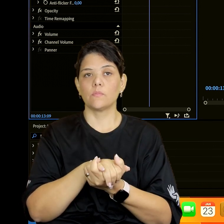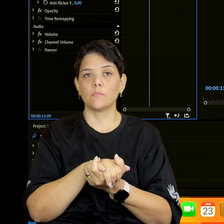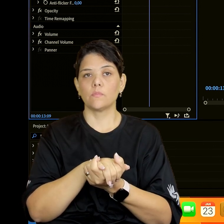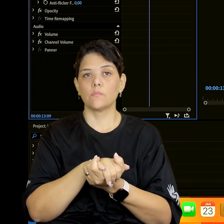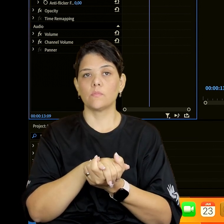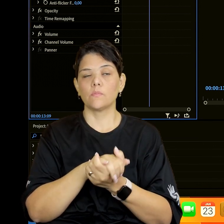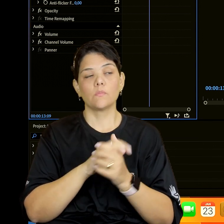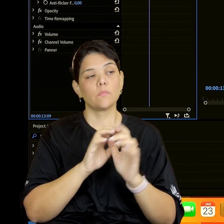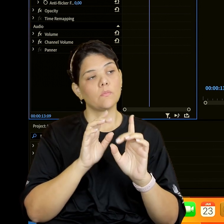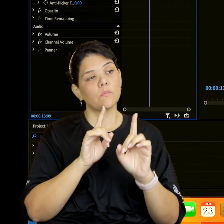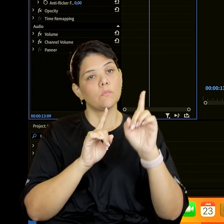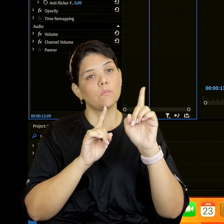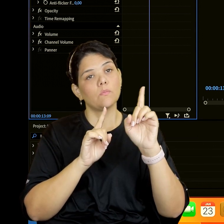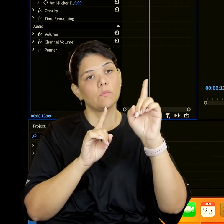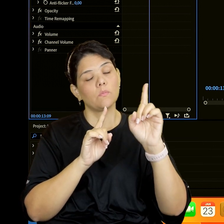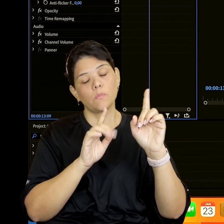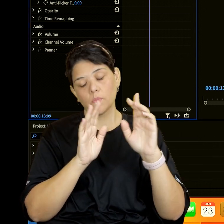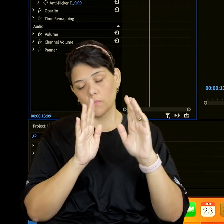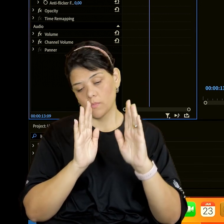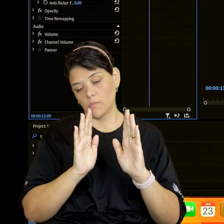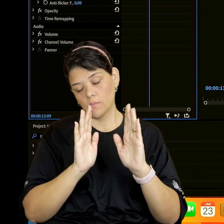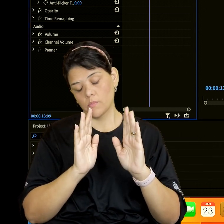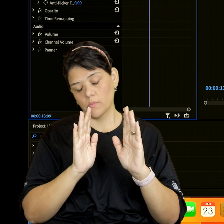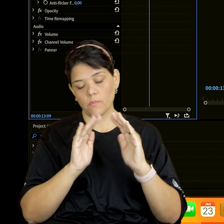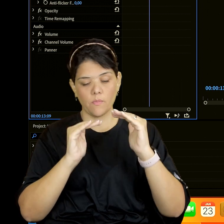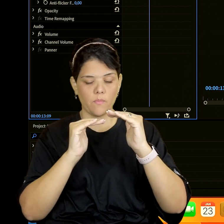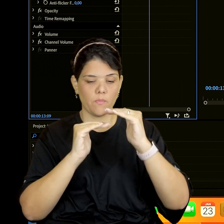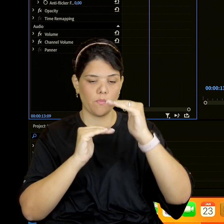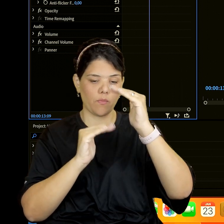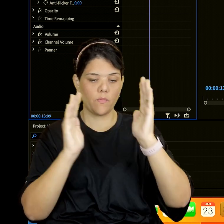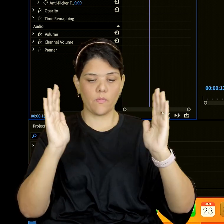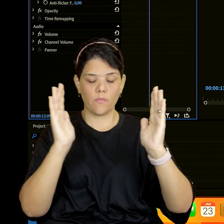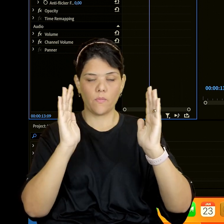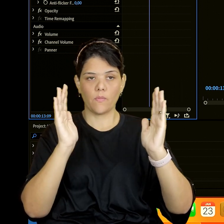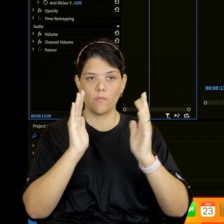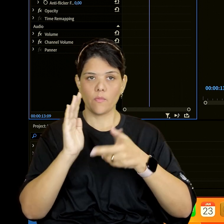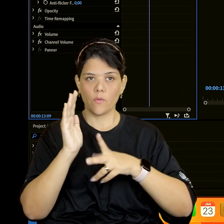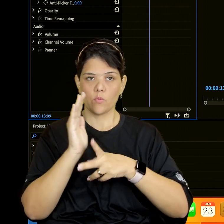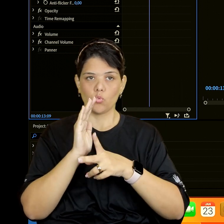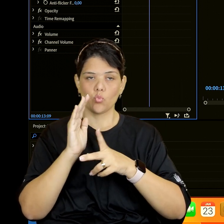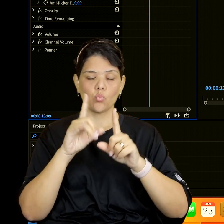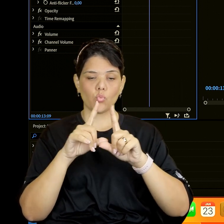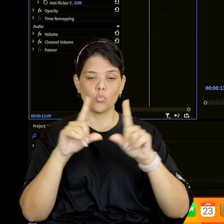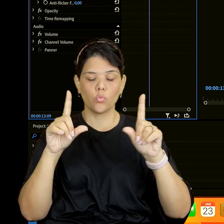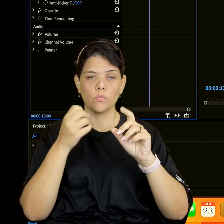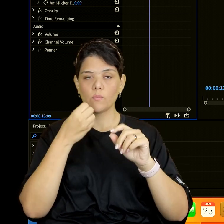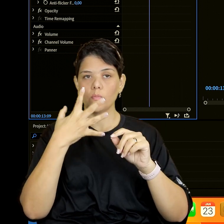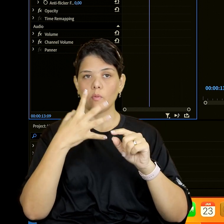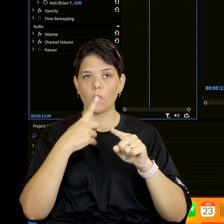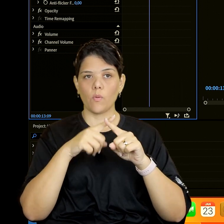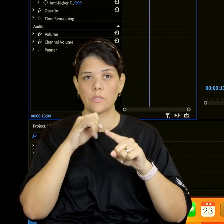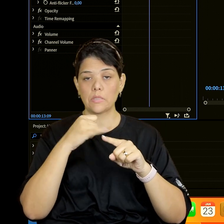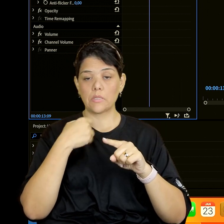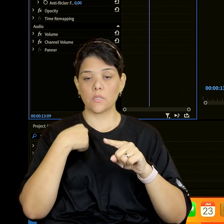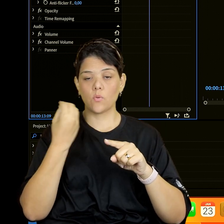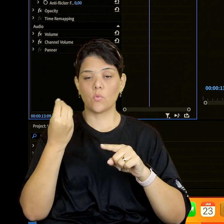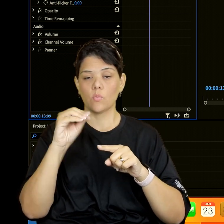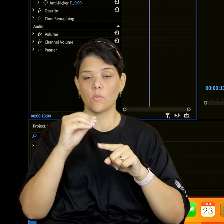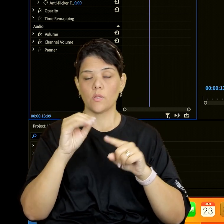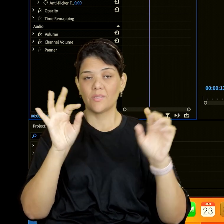mexer um pouquinho para cima, mexer um pouquinho para baixo, continuo na minha tela, certo? Se eu botar ele